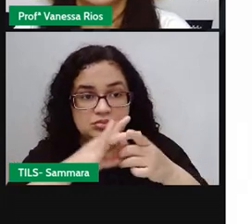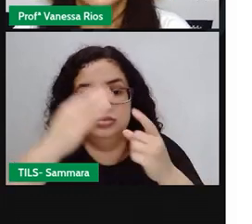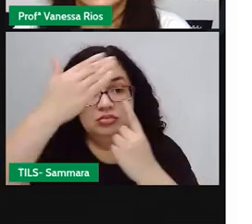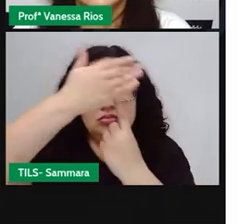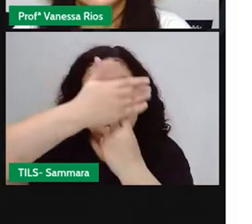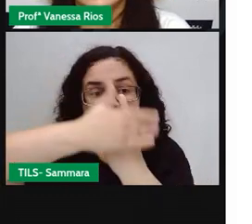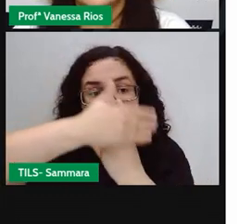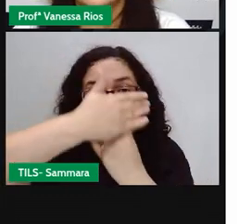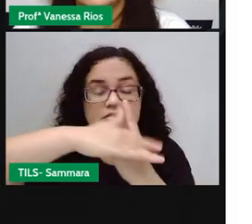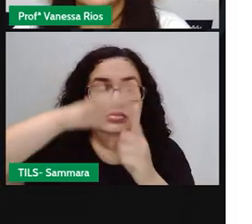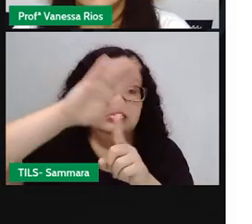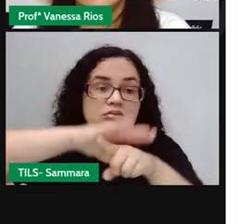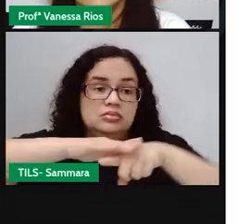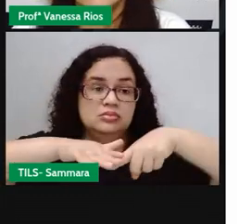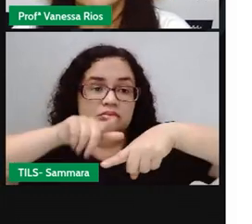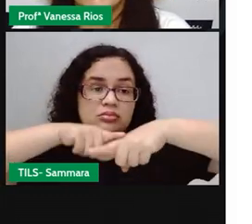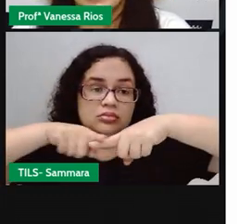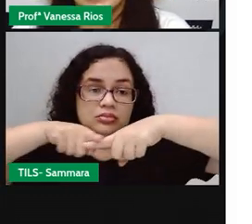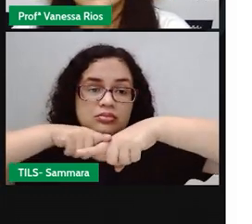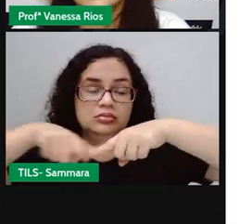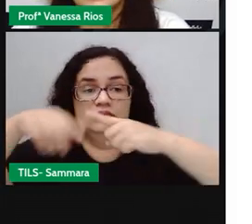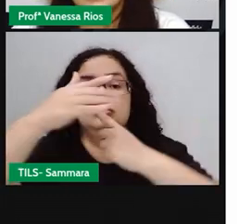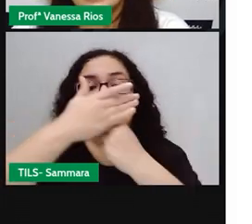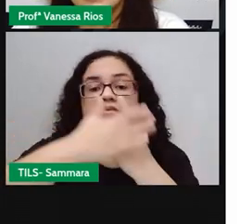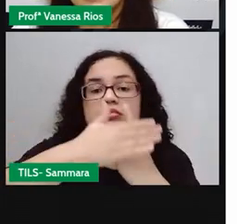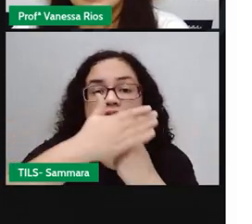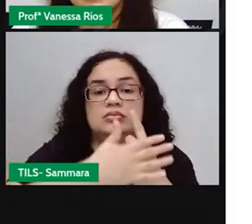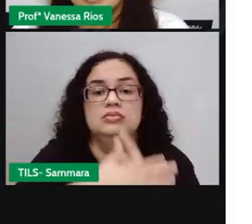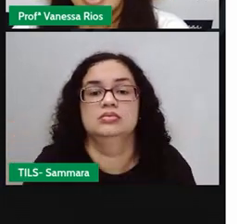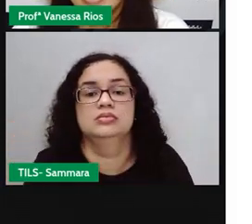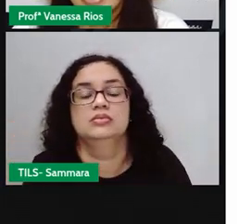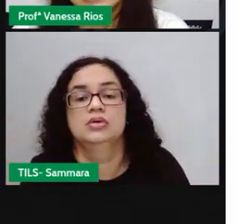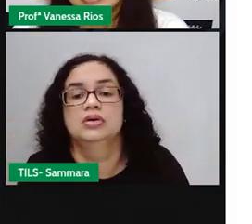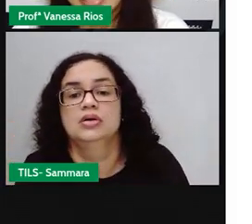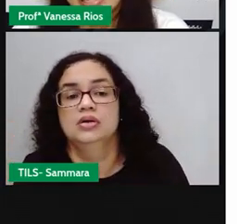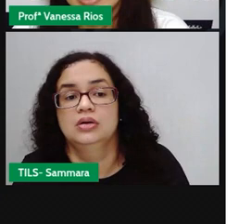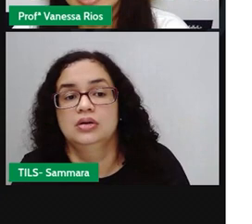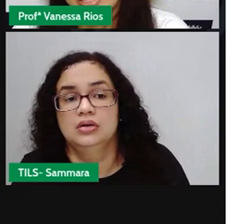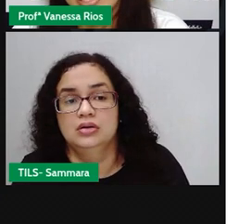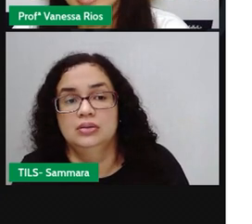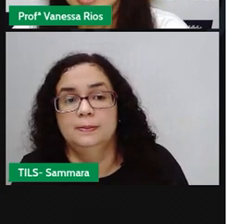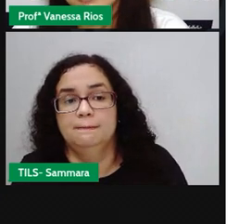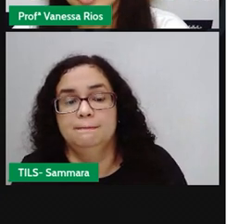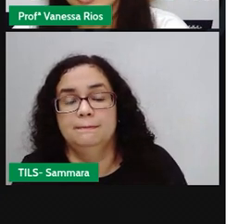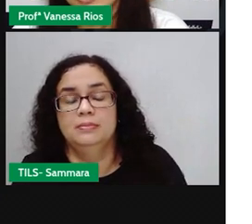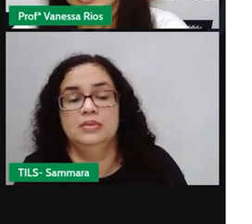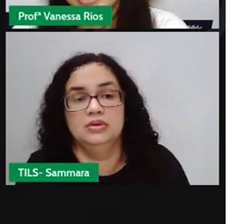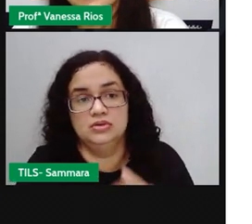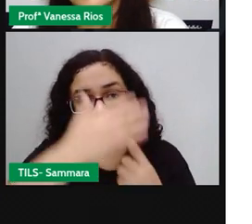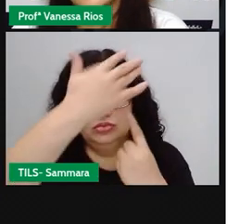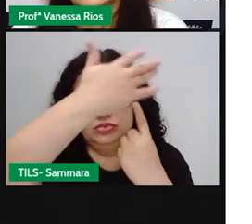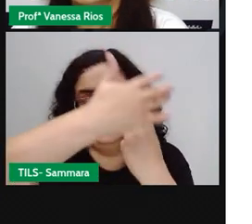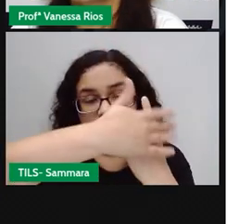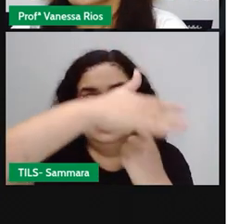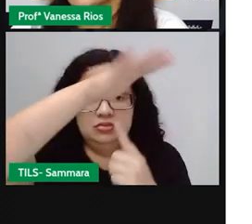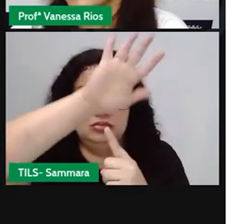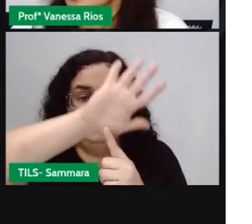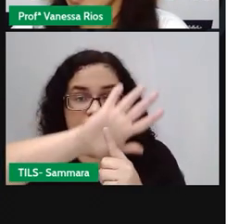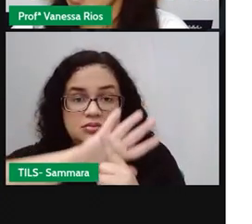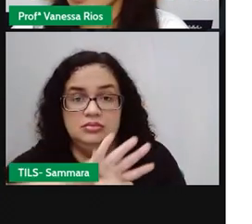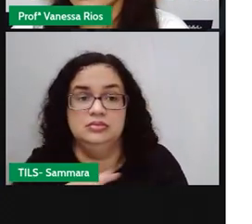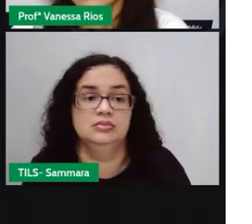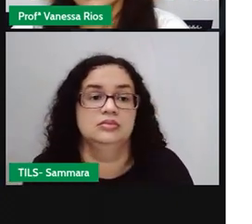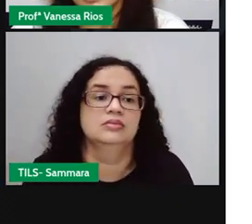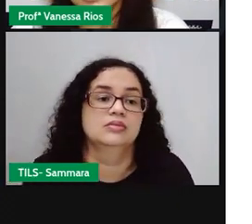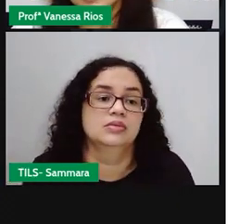aí? Arestas, ó, face é cada lado, né, da figura, que são formados